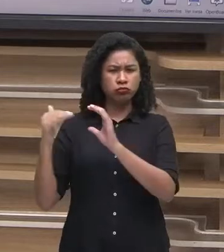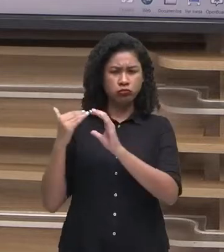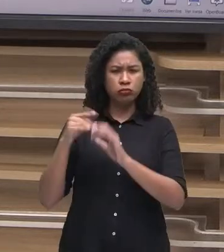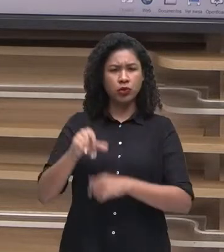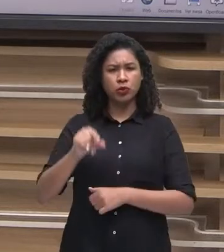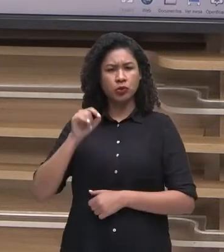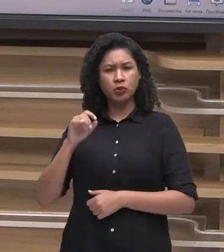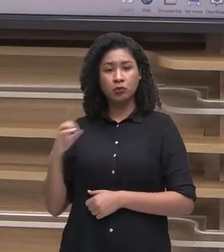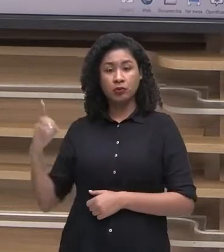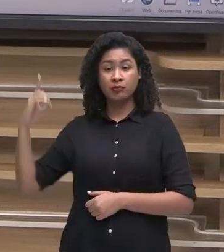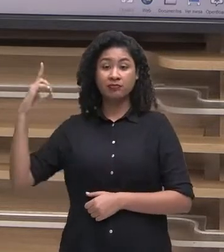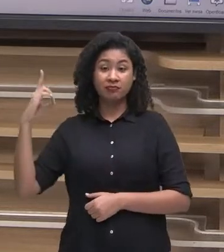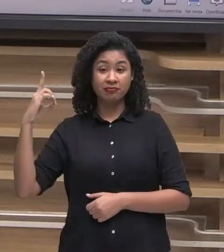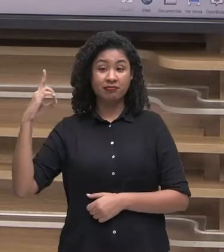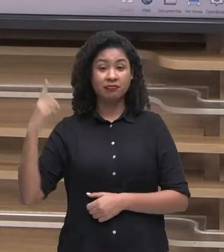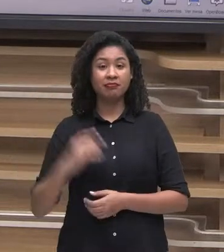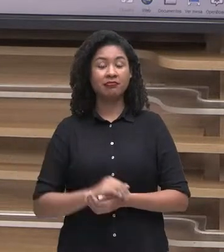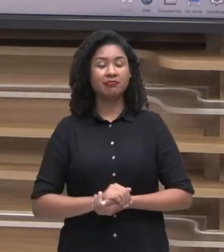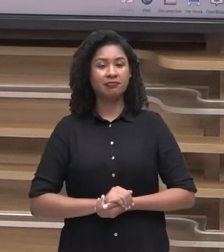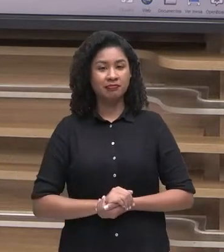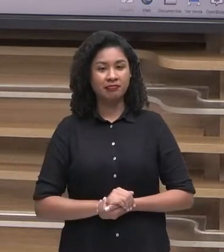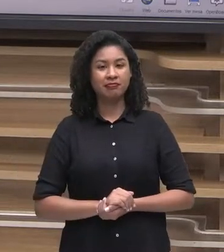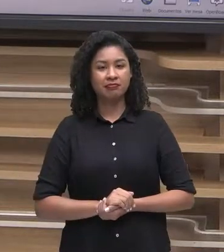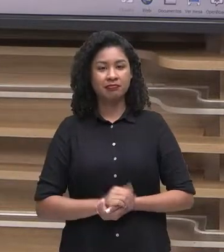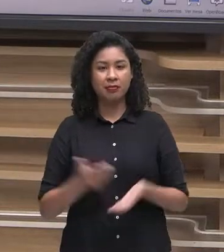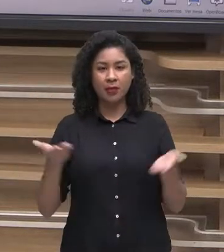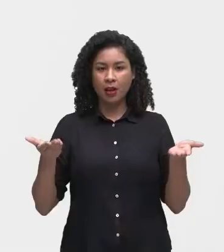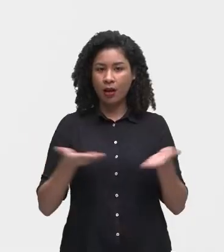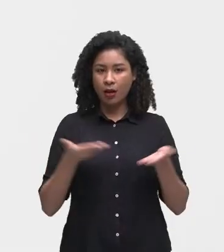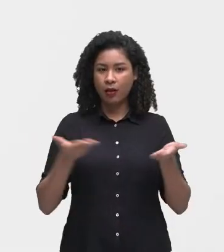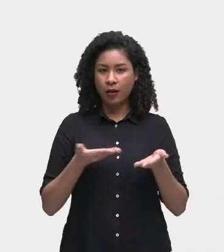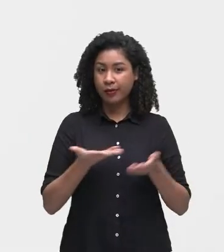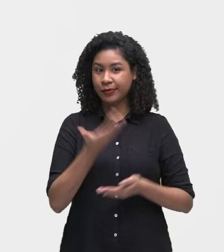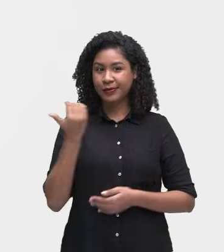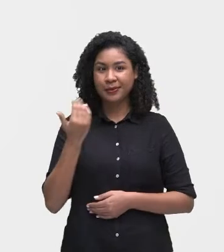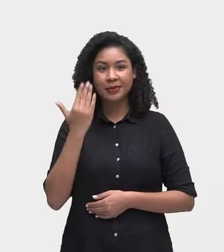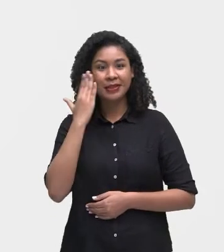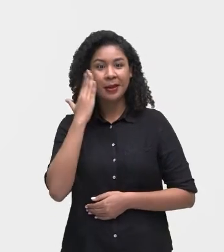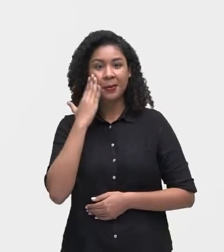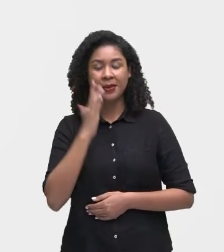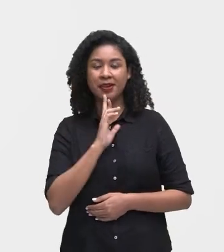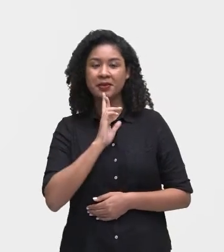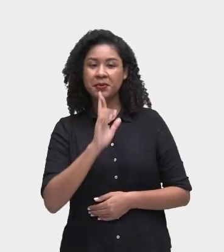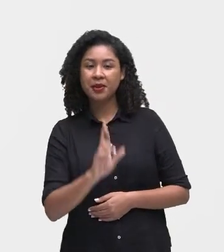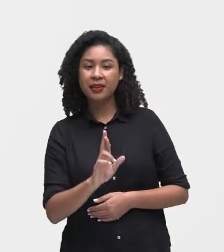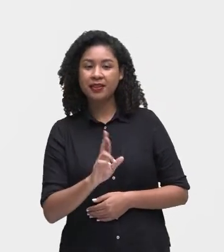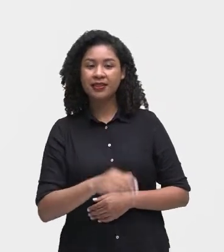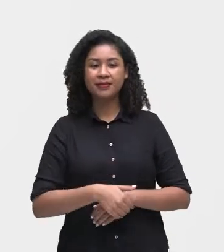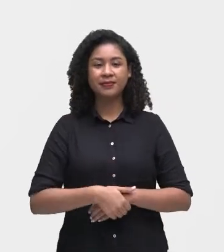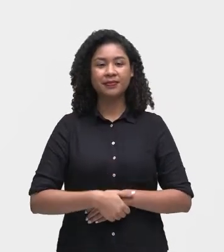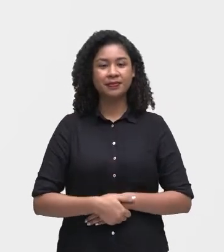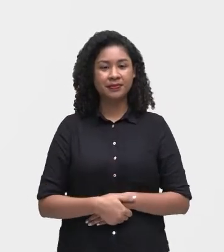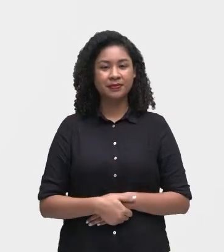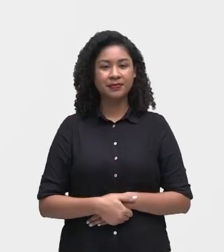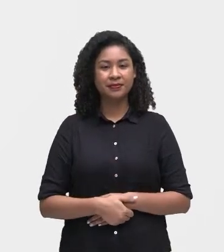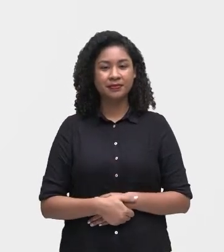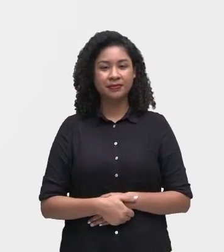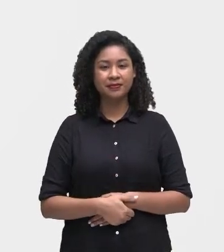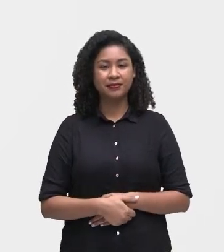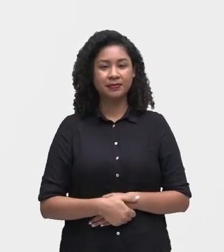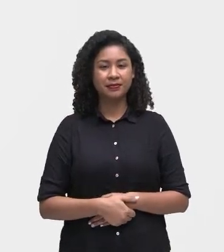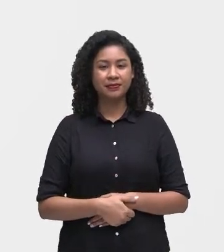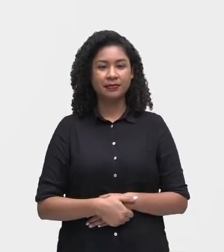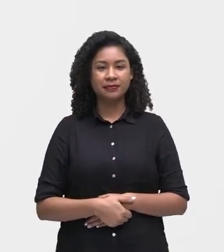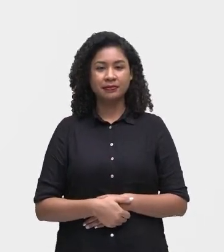apostando que a alternativa correta é a letra D. Vamos agora ao gabarito, ver se vocês conseguiram acertar. E em seguida vamos ler o comentário